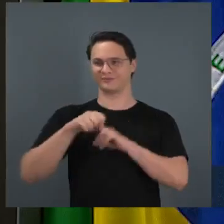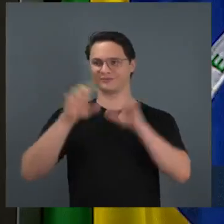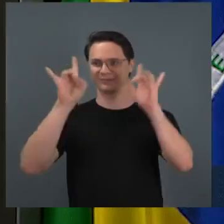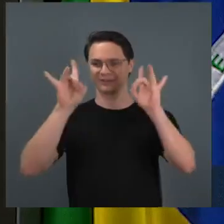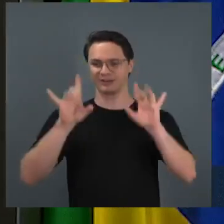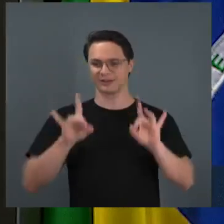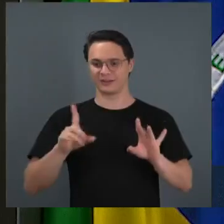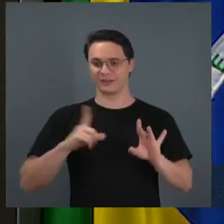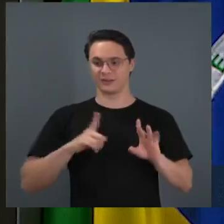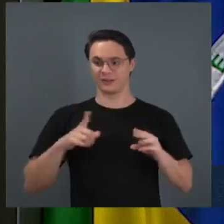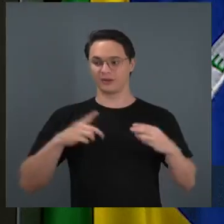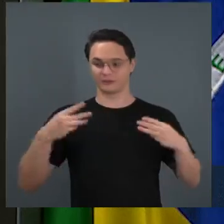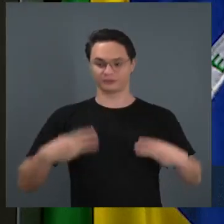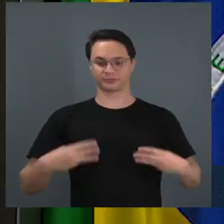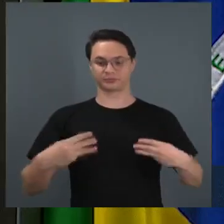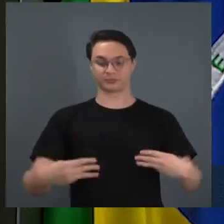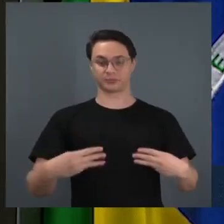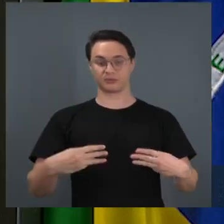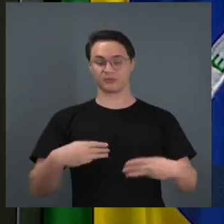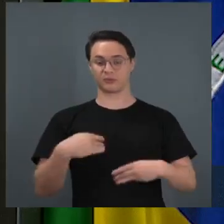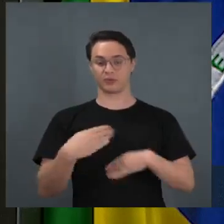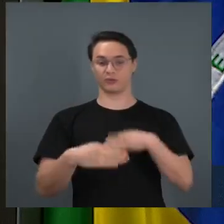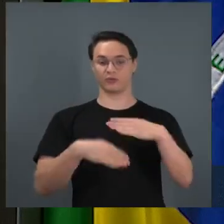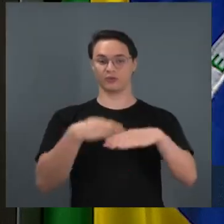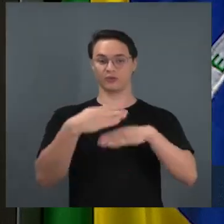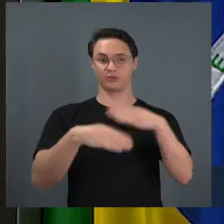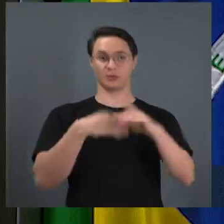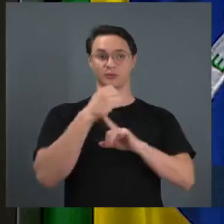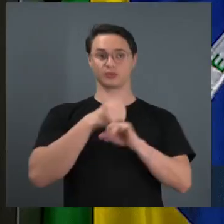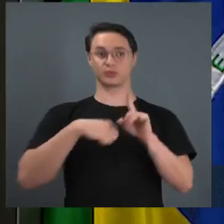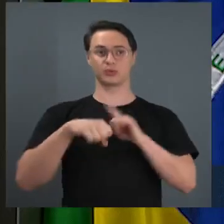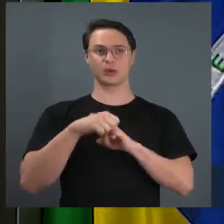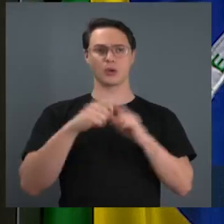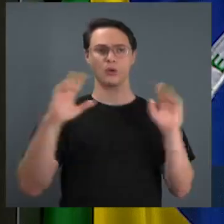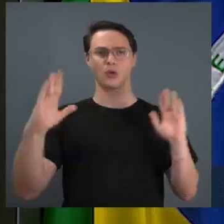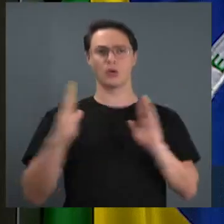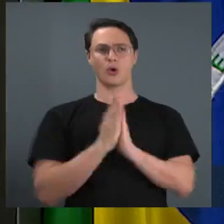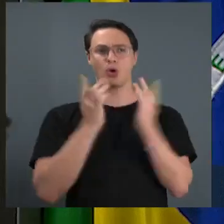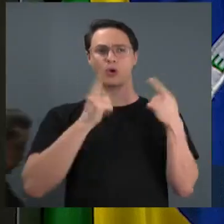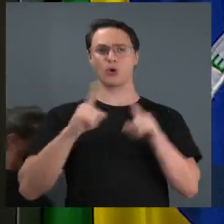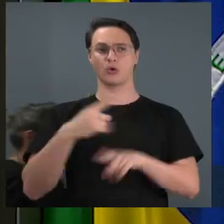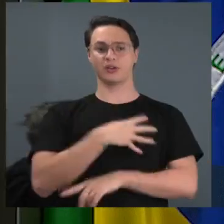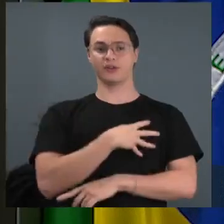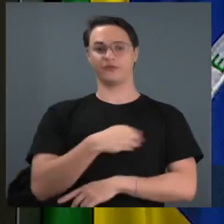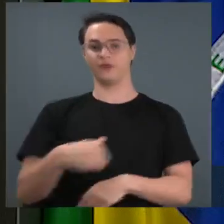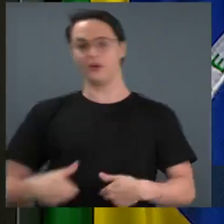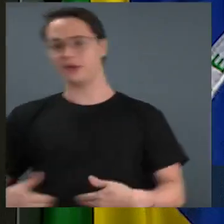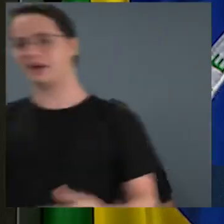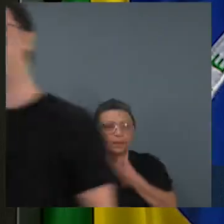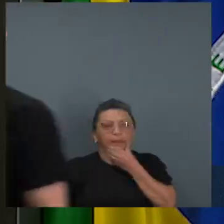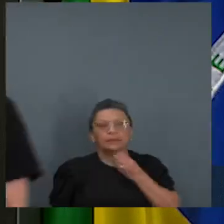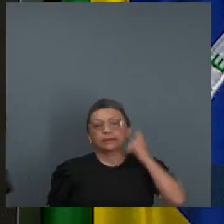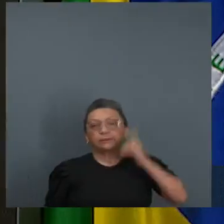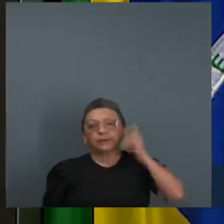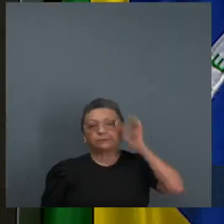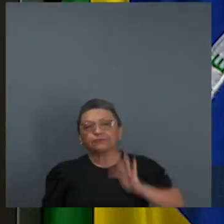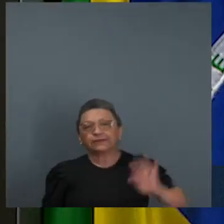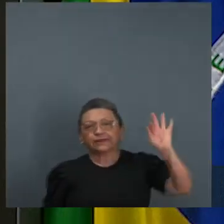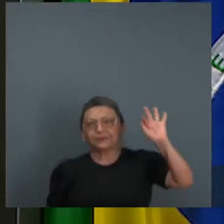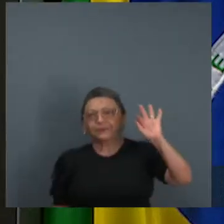do Ministério do Desenvolvimento Social e Combate à Fome. Deputado federal